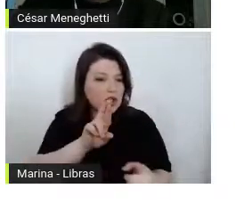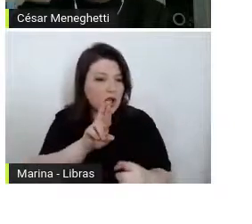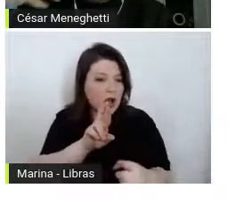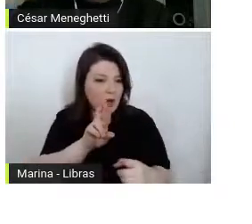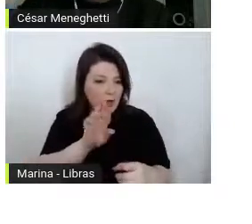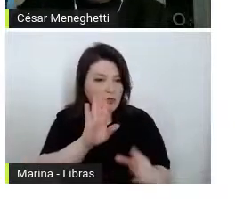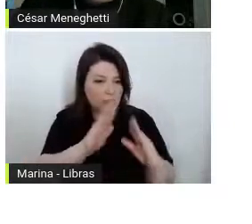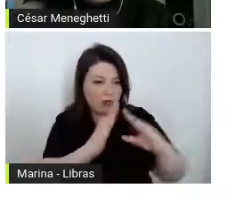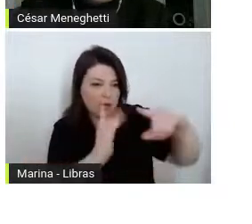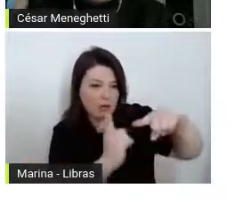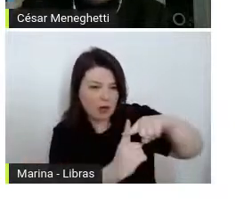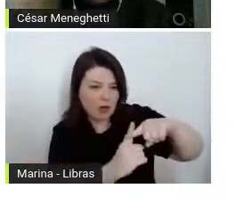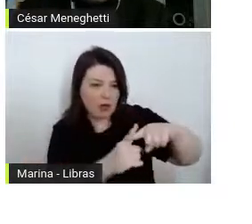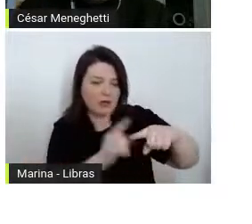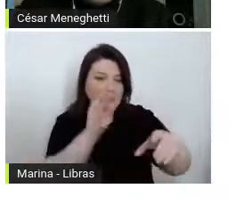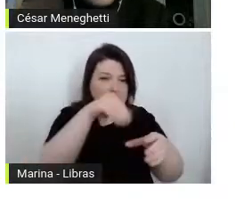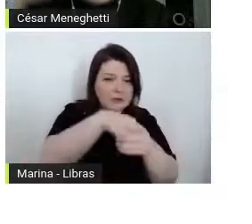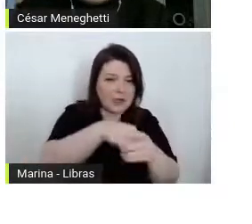e